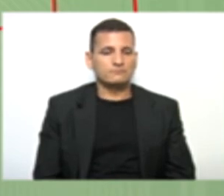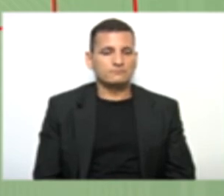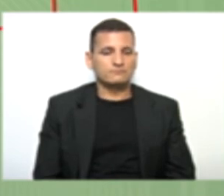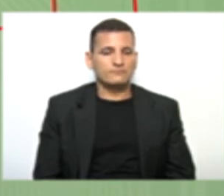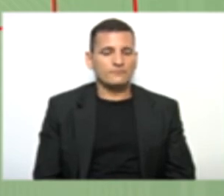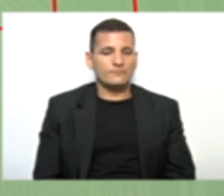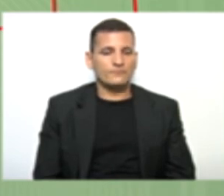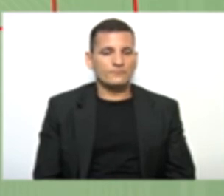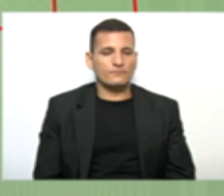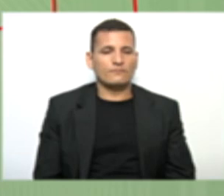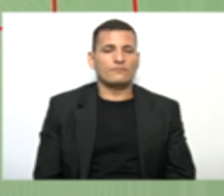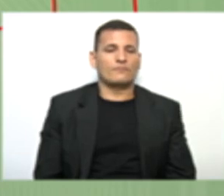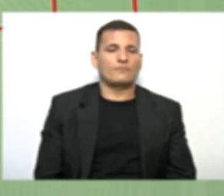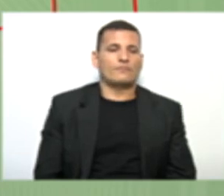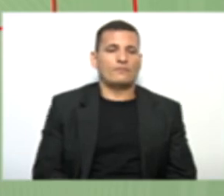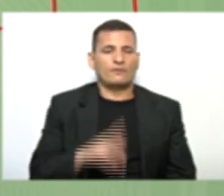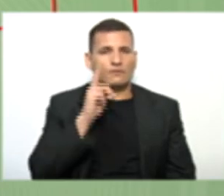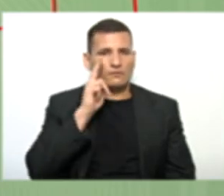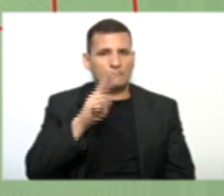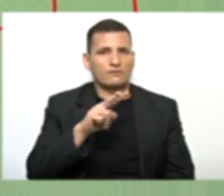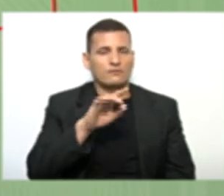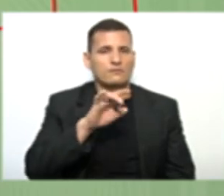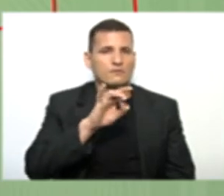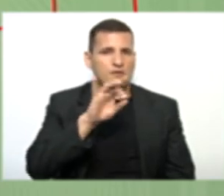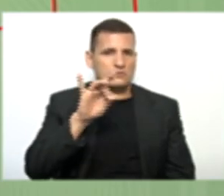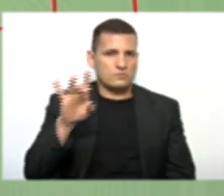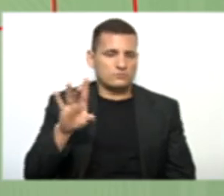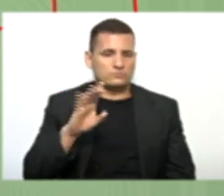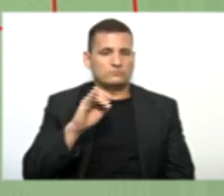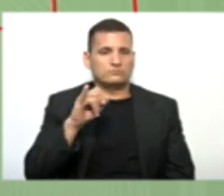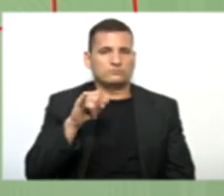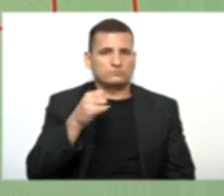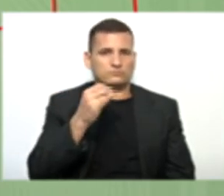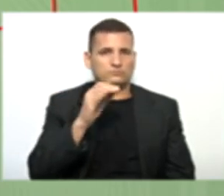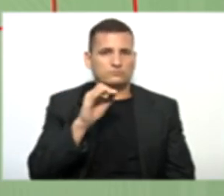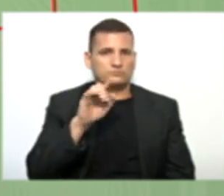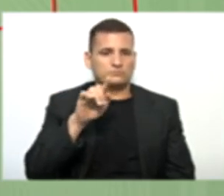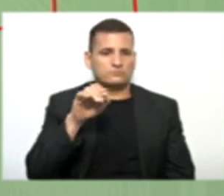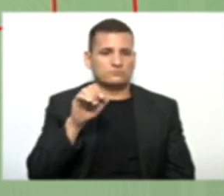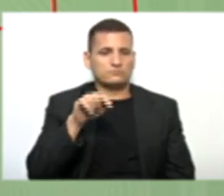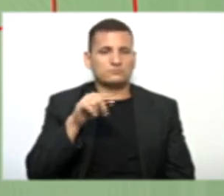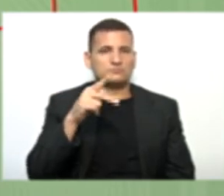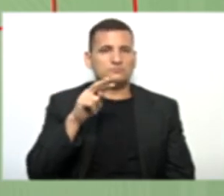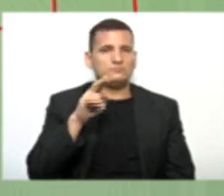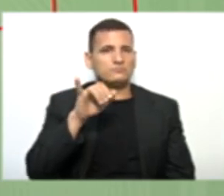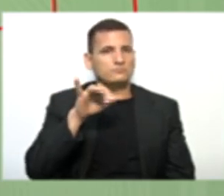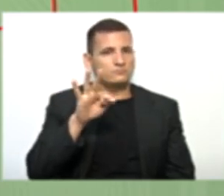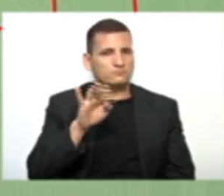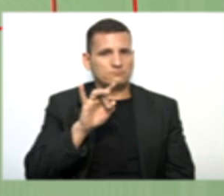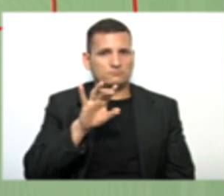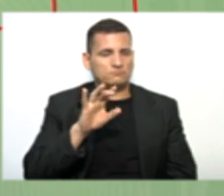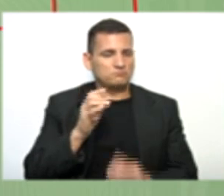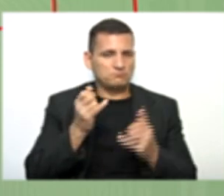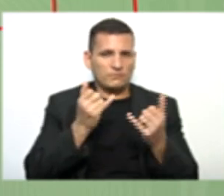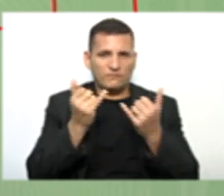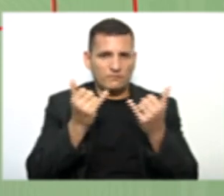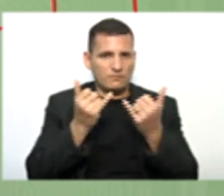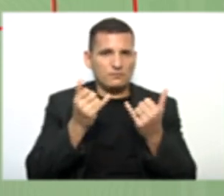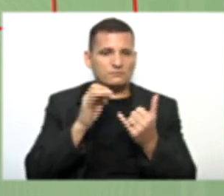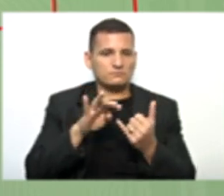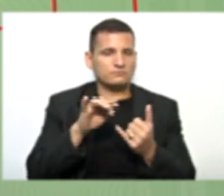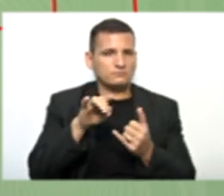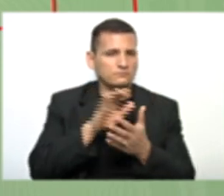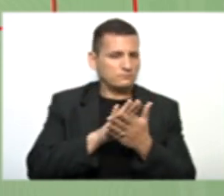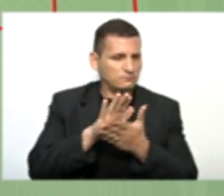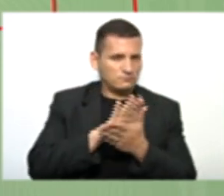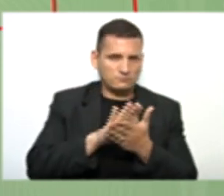para saber a posição de cada elemento no jogo. Esse print é informativo. Ele não tem nada a ver com a minha condição, não tem